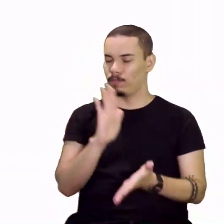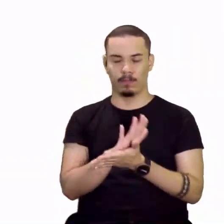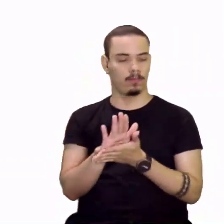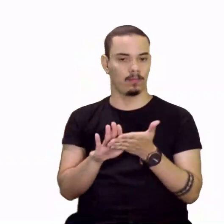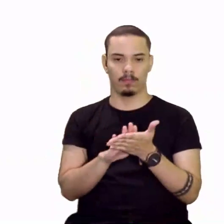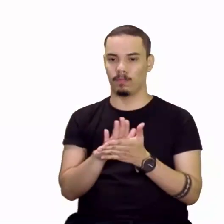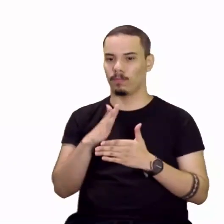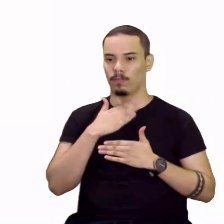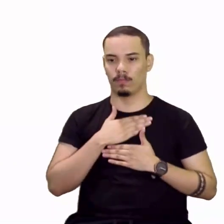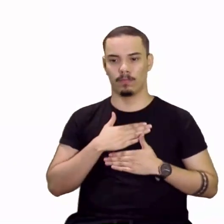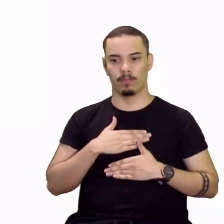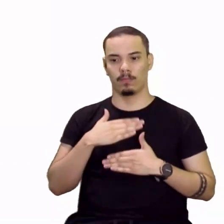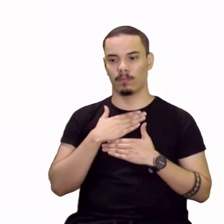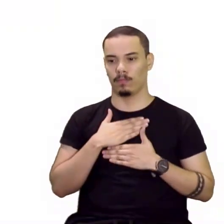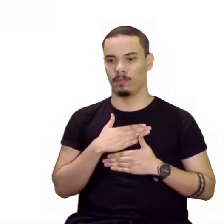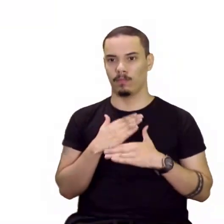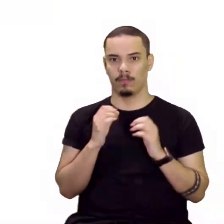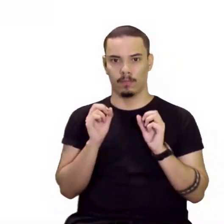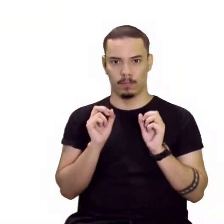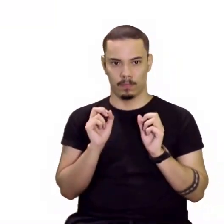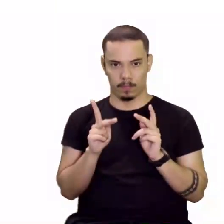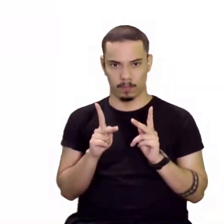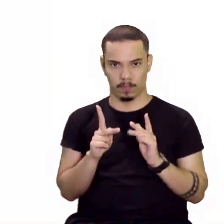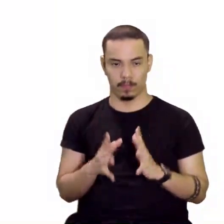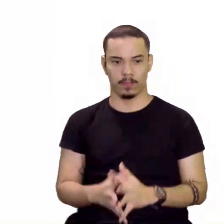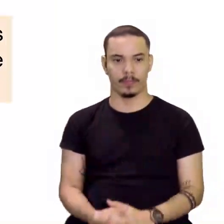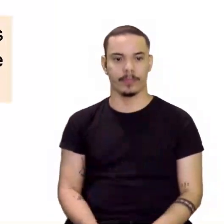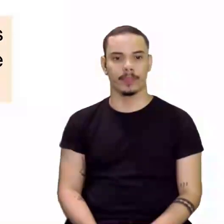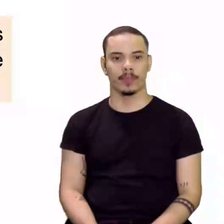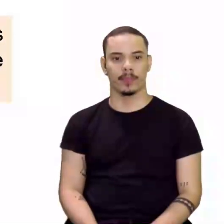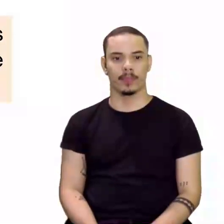ficar tranquilo, ok?